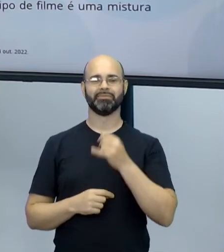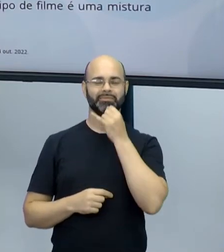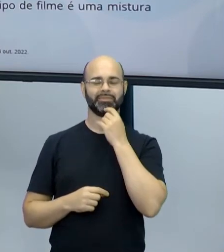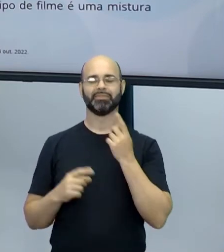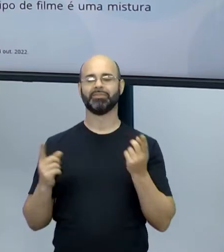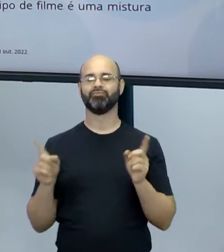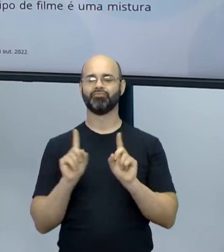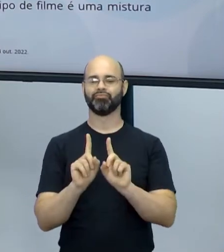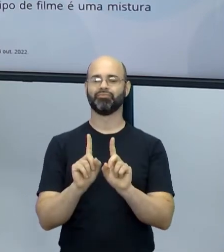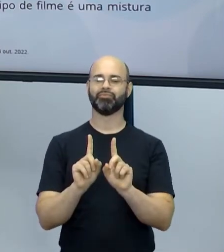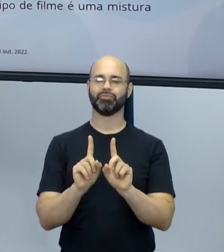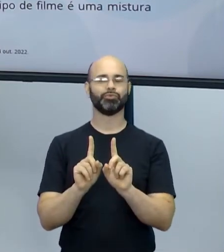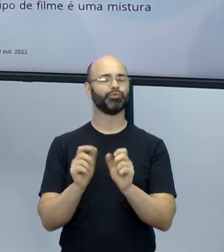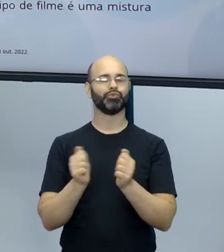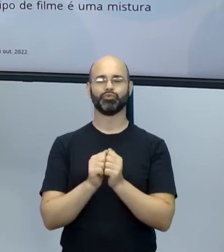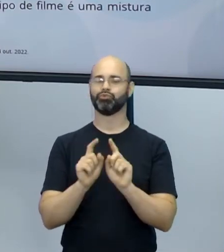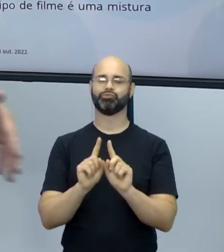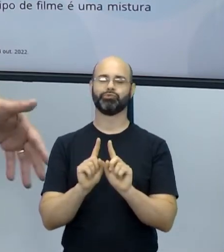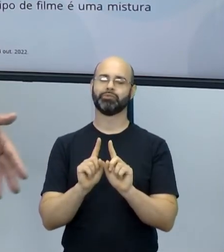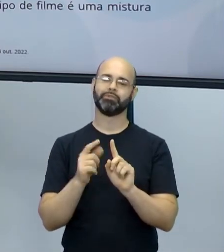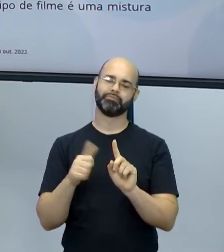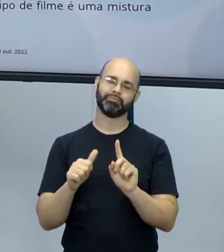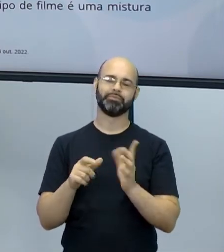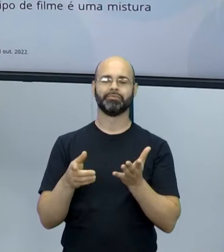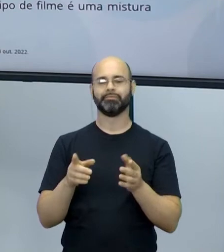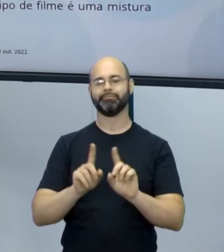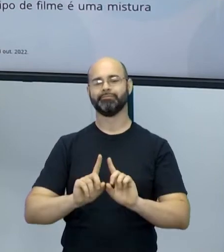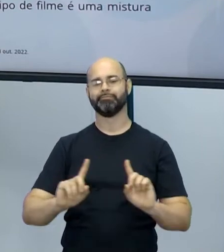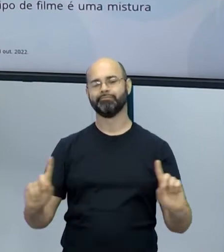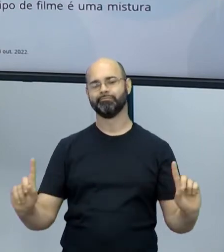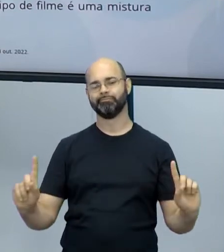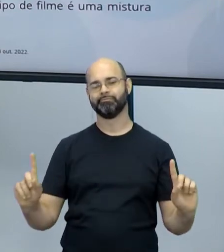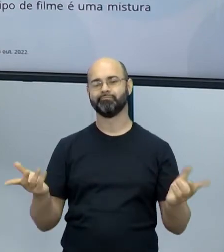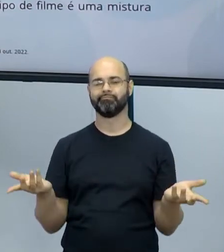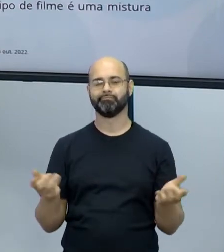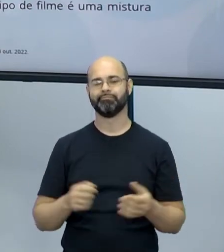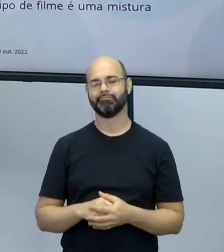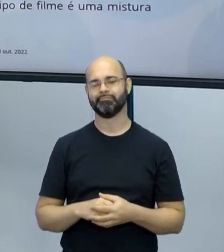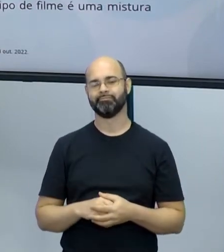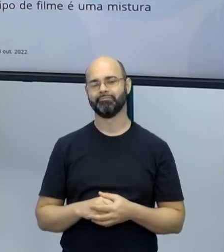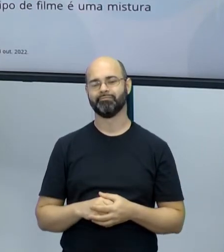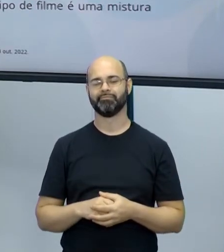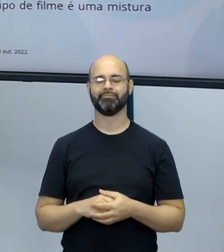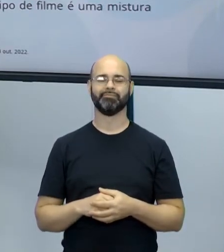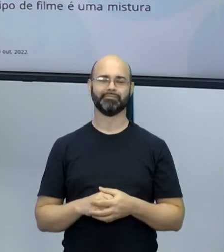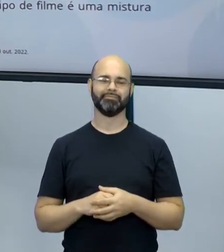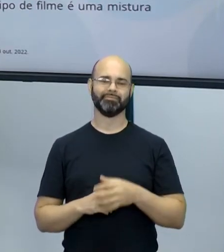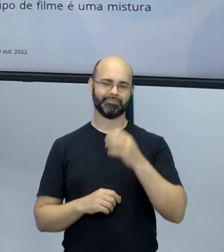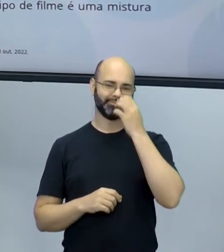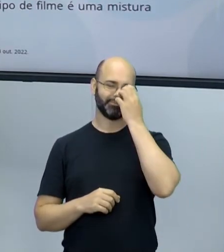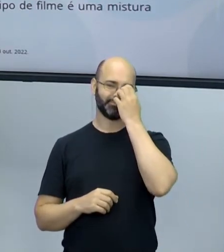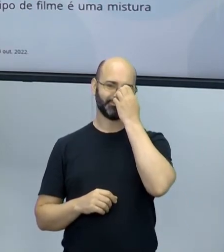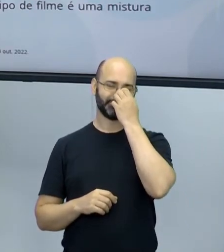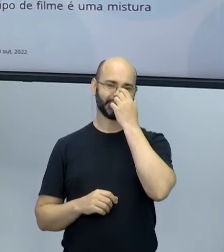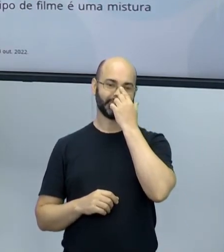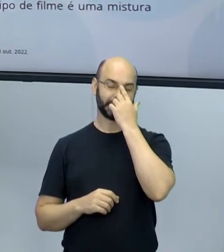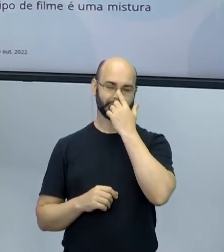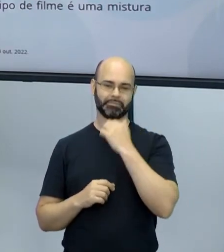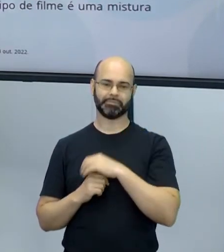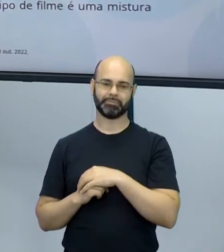casal que não fica junto, e a distância separa eles e tal. E sabe o que é bacana? Que, geralmente,